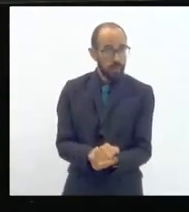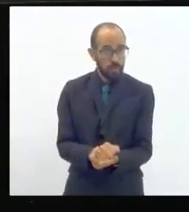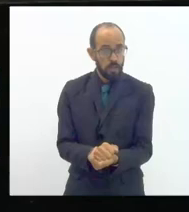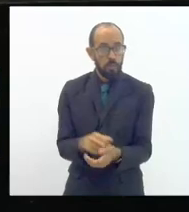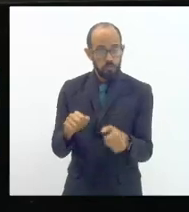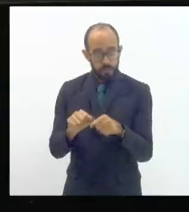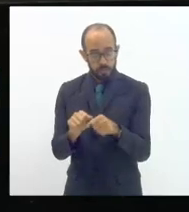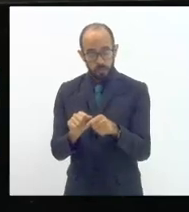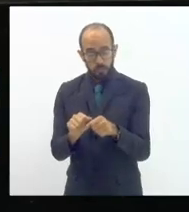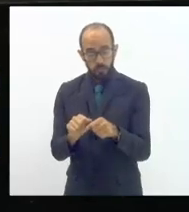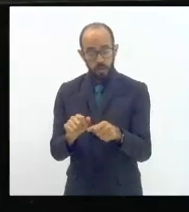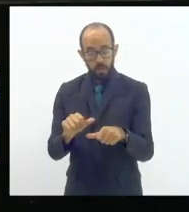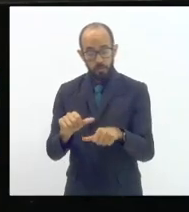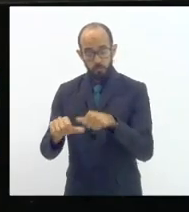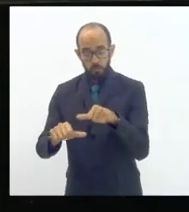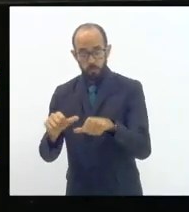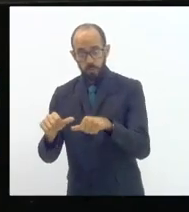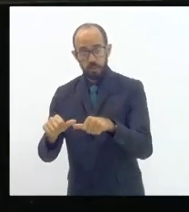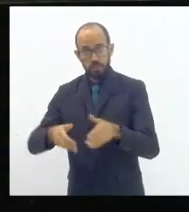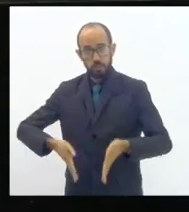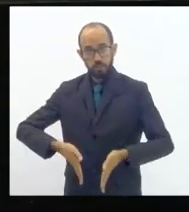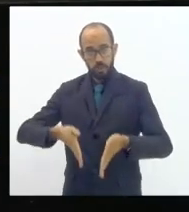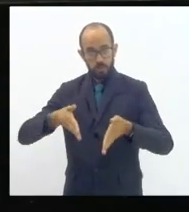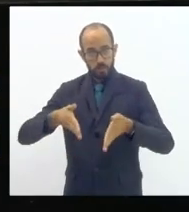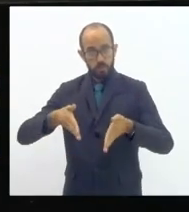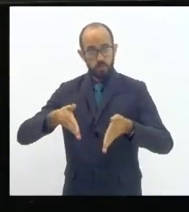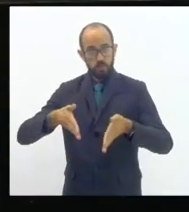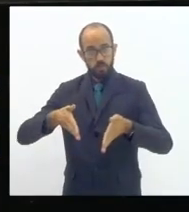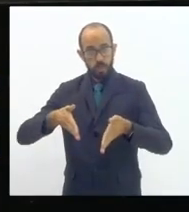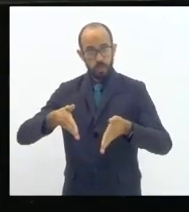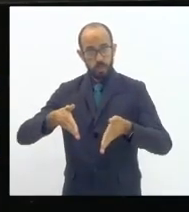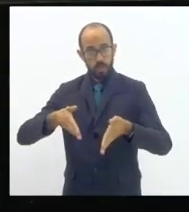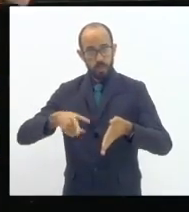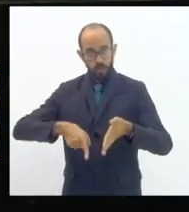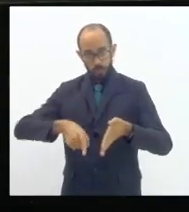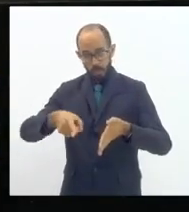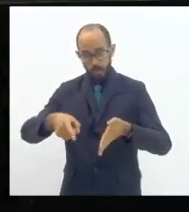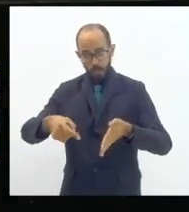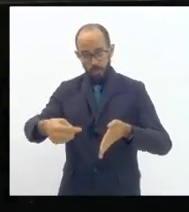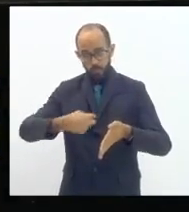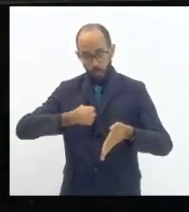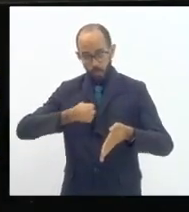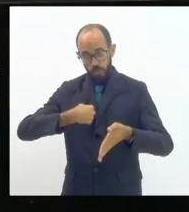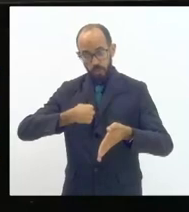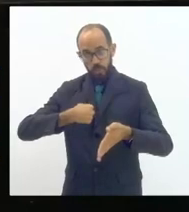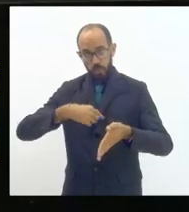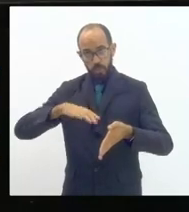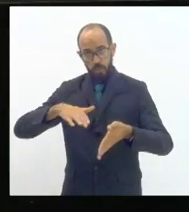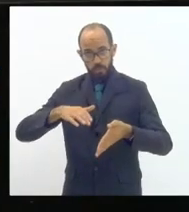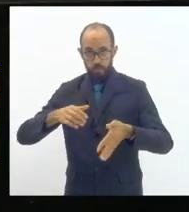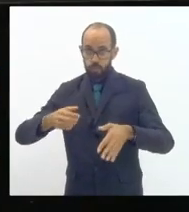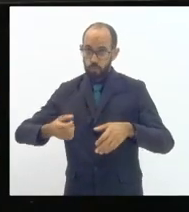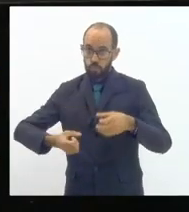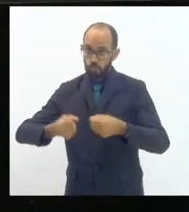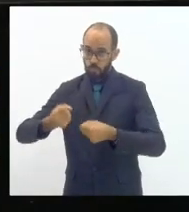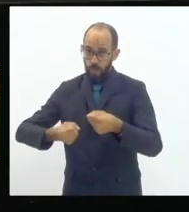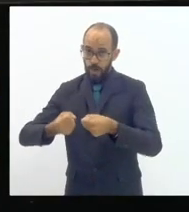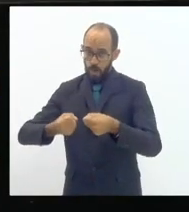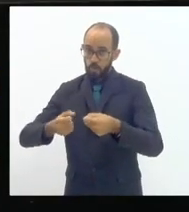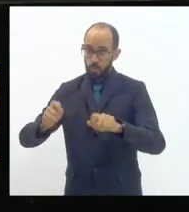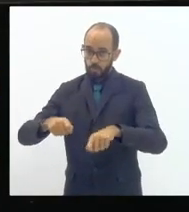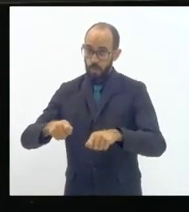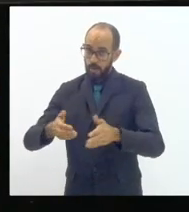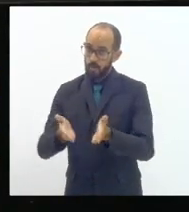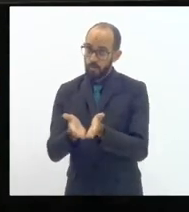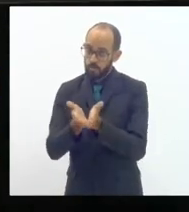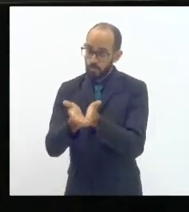pau, né? Aquele negócio que vai correndo e vira, né? Cavalo. Agora, quando chega lá no transatlântico, aí a coisa